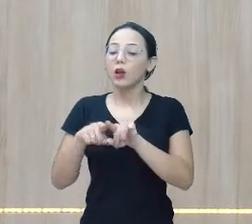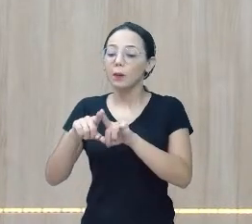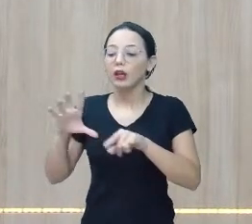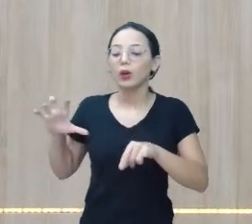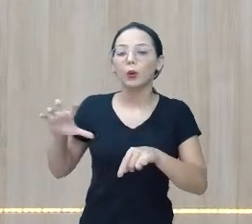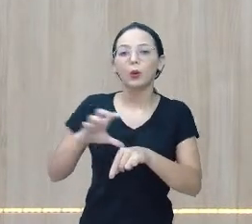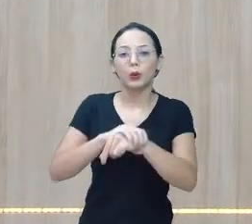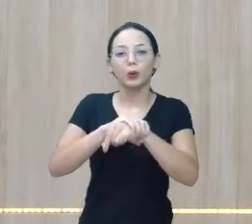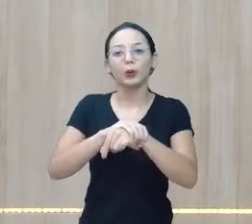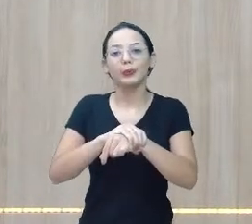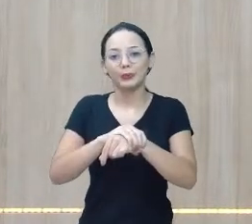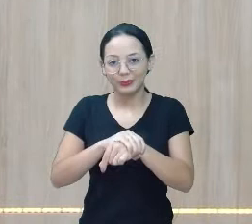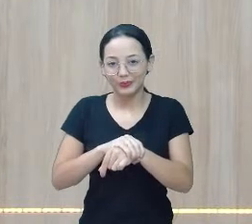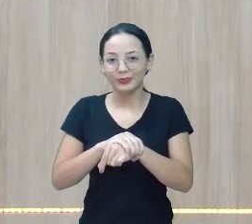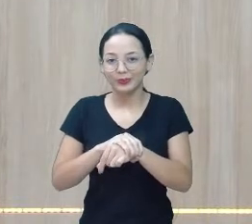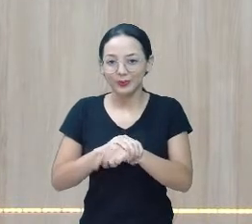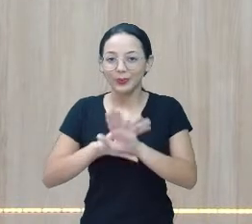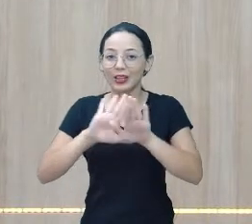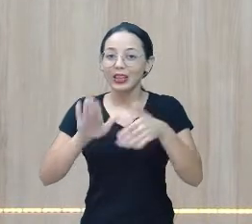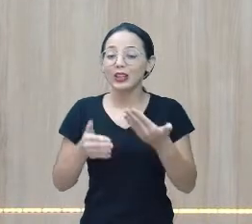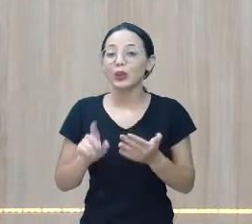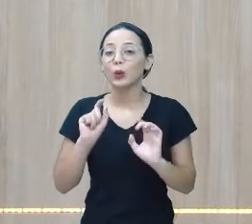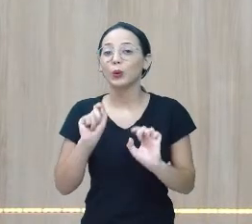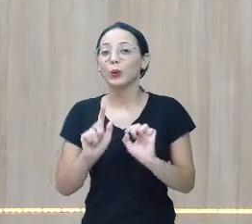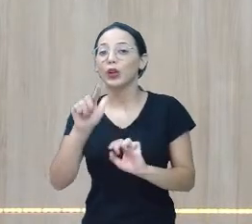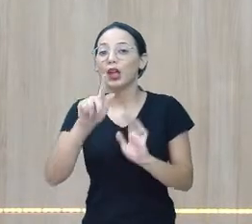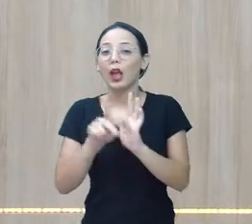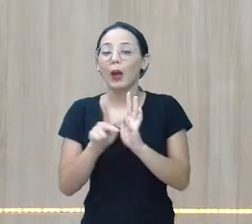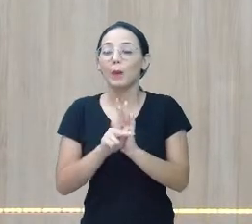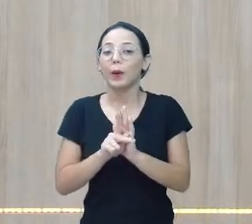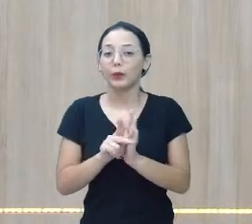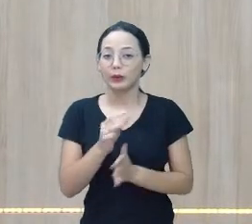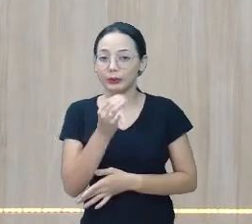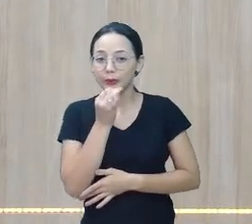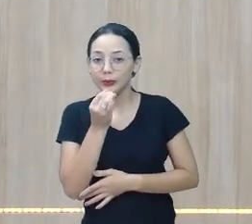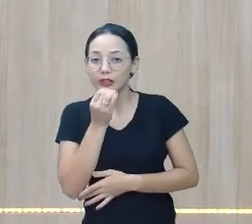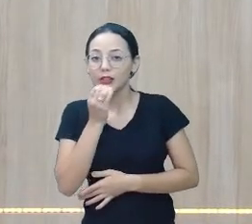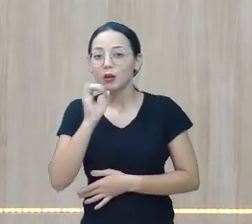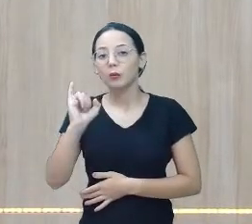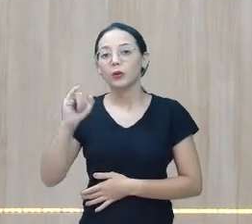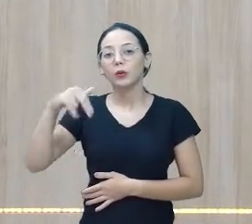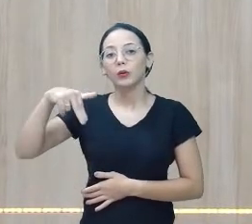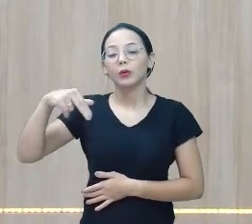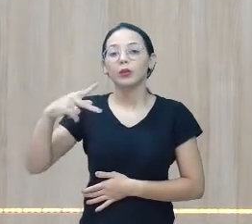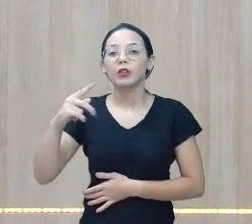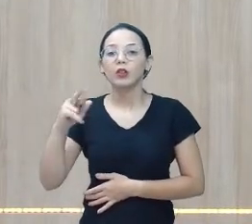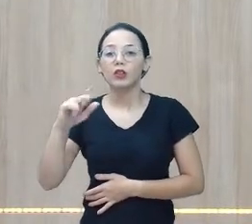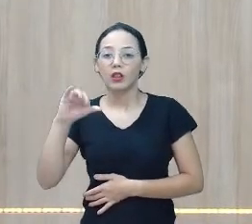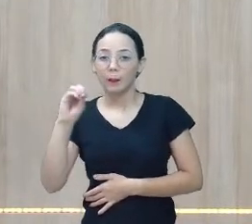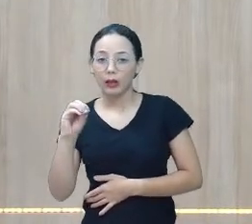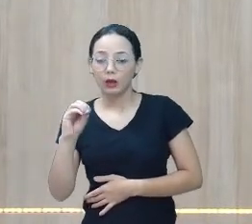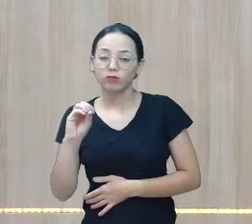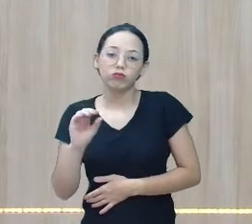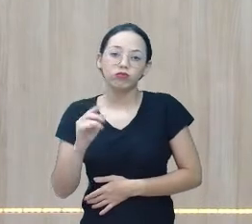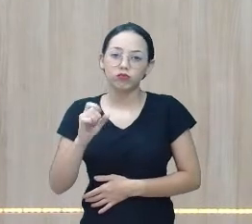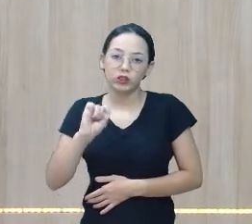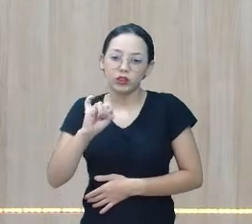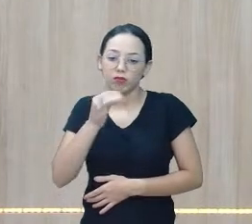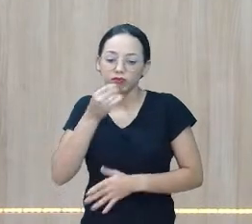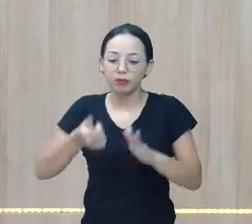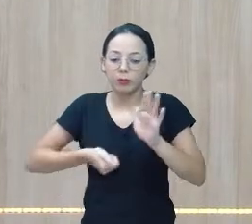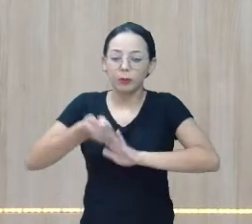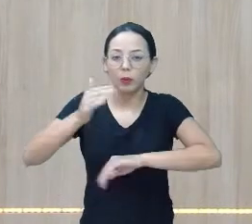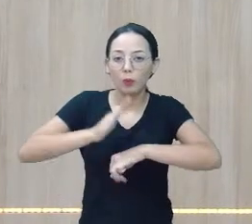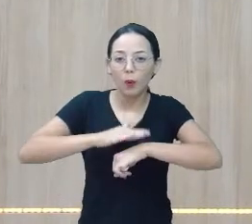sobre eles, então ele estava constituindo ali o que se chamava de império. Então, se no primeiro momento